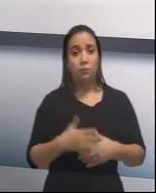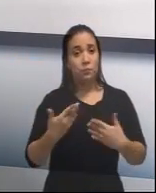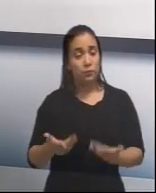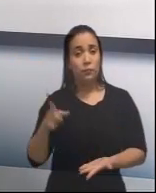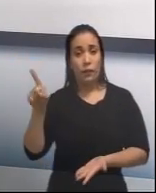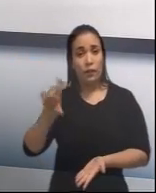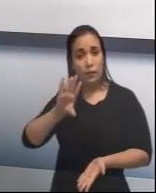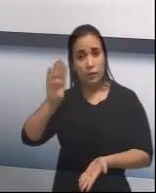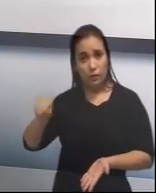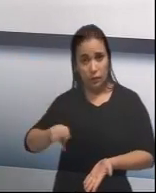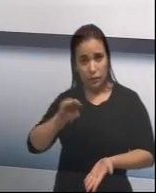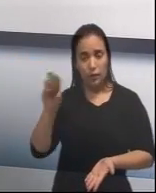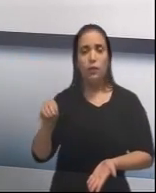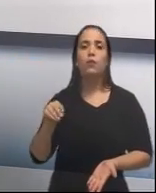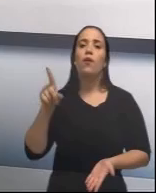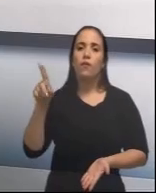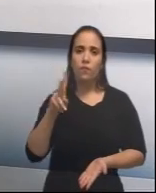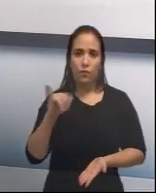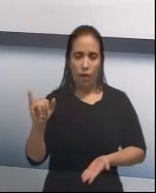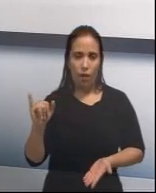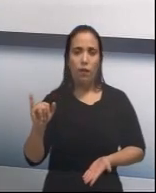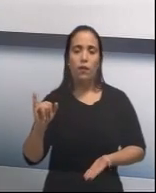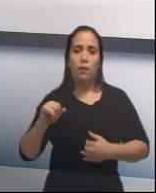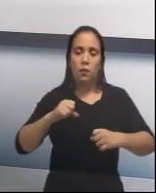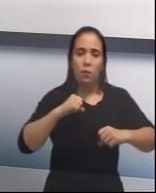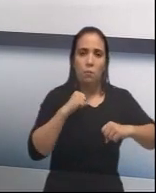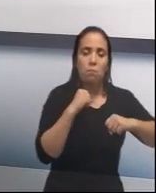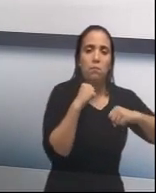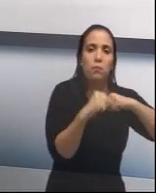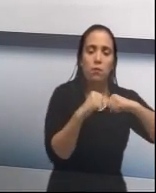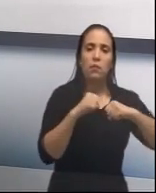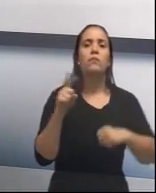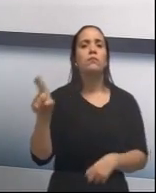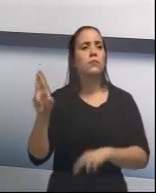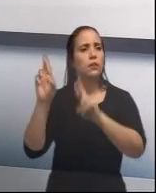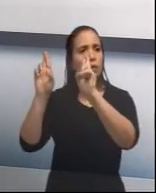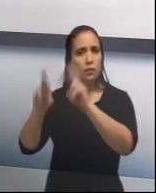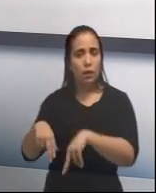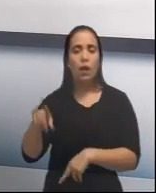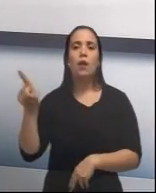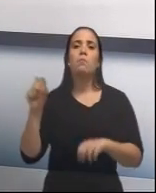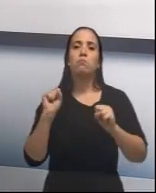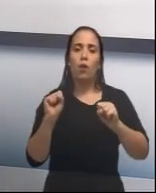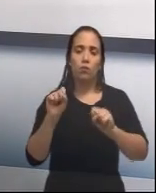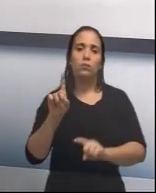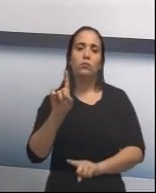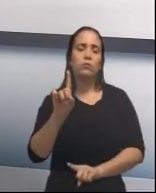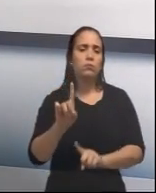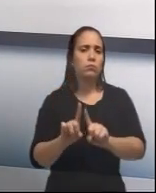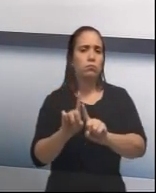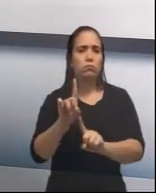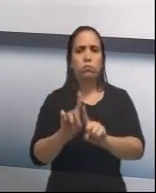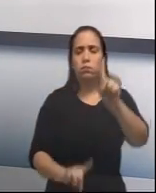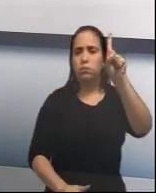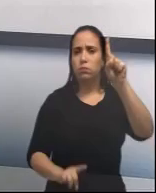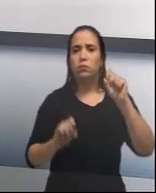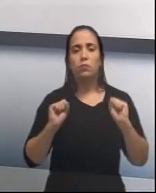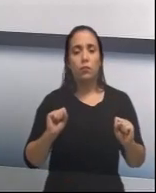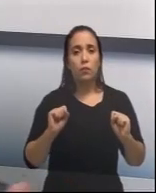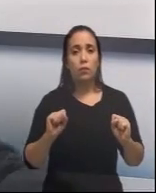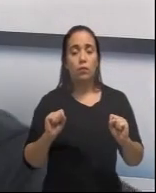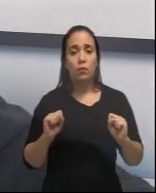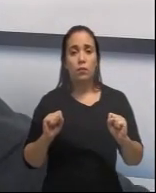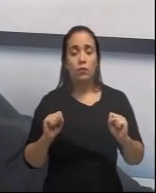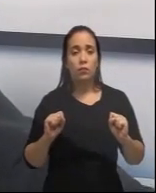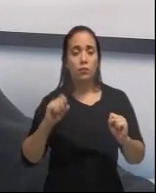Ciro vai entrar nesse meio aí e Luiz, ele tem razão. As chances dele crescer, se não tiver outra loucura, né?